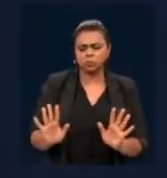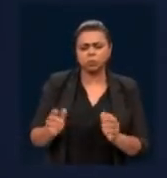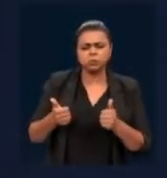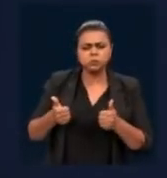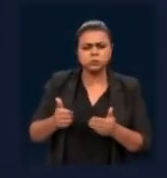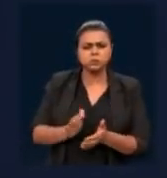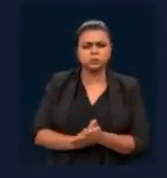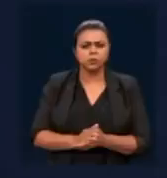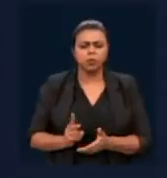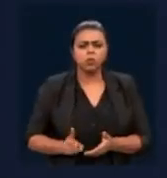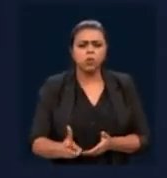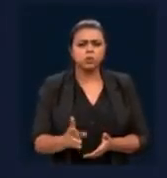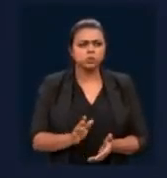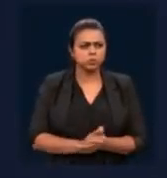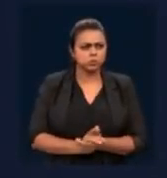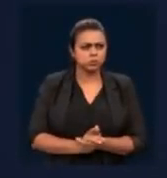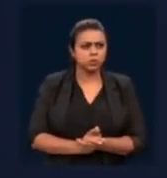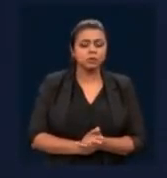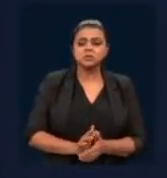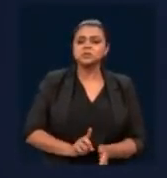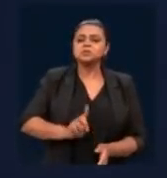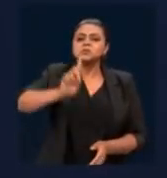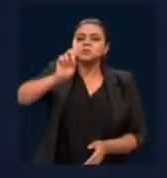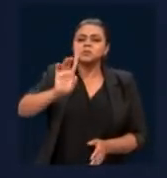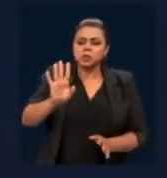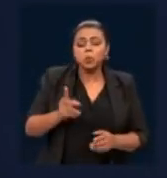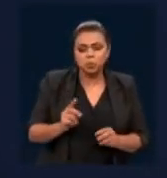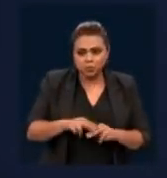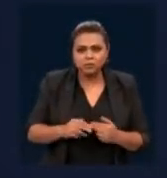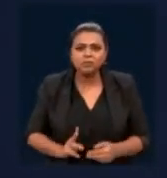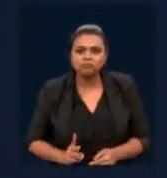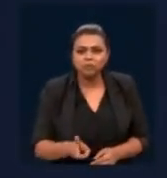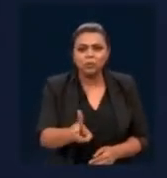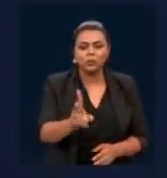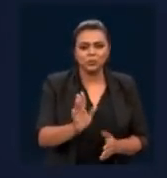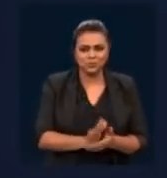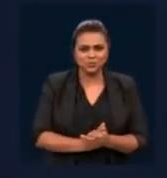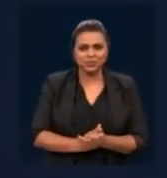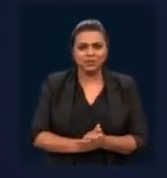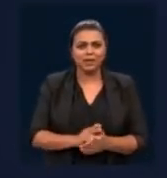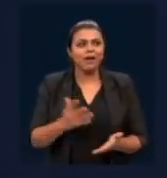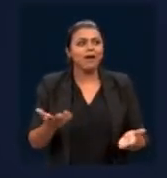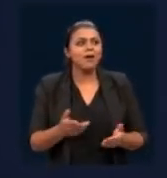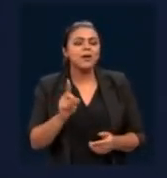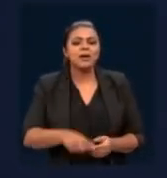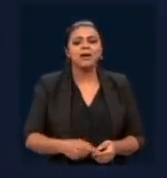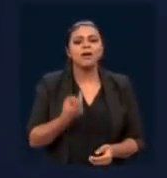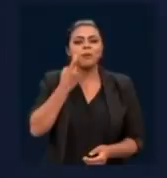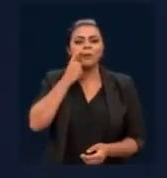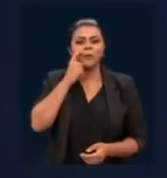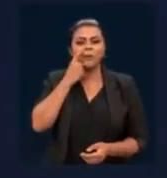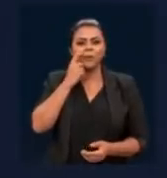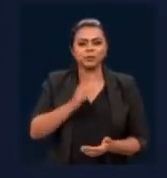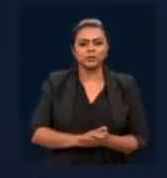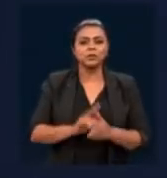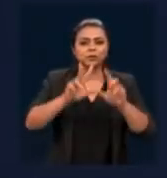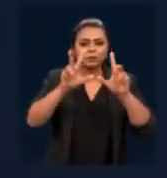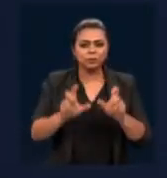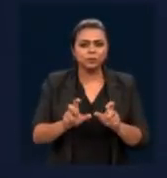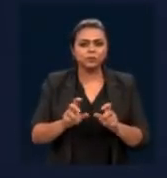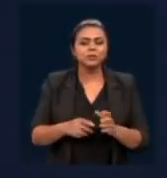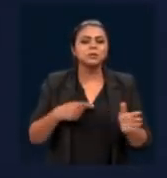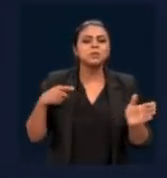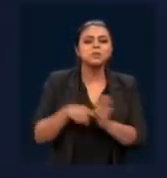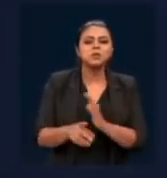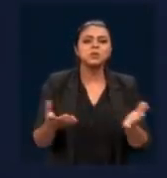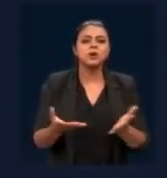vamos continuar aqui o senhor assinou assim então vamos seguir com debate a palavra é de rose de freitas o tema da sua pergunta